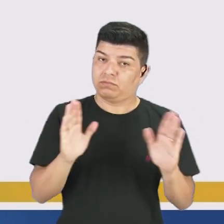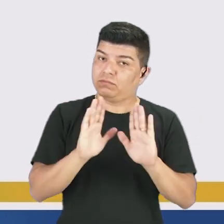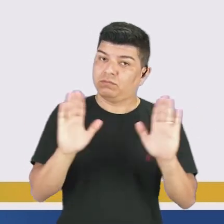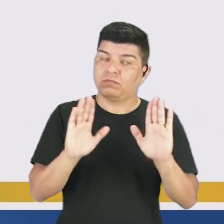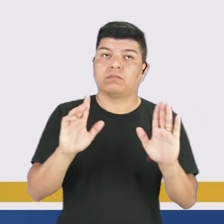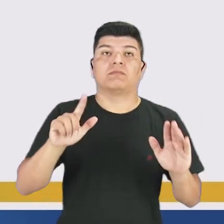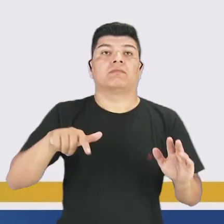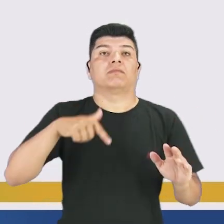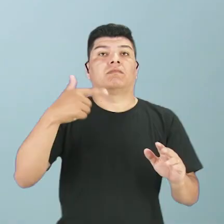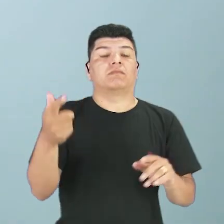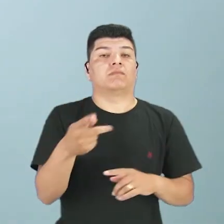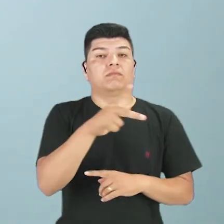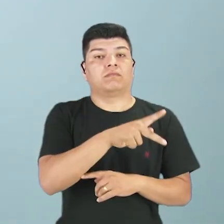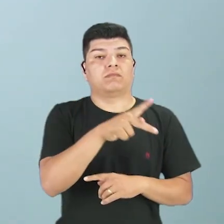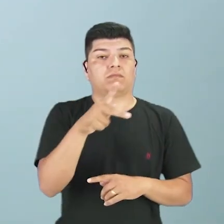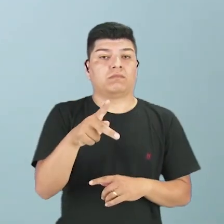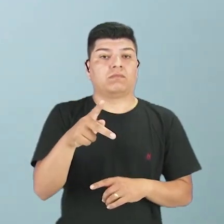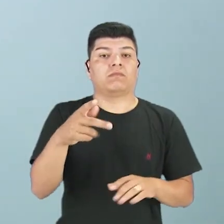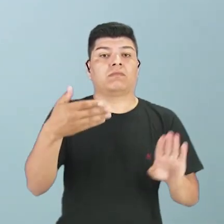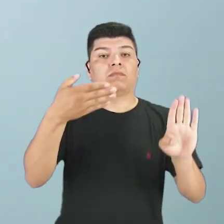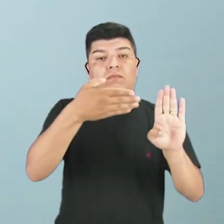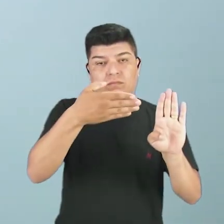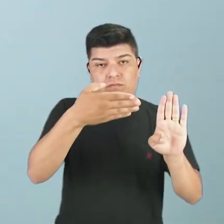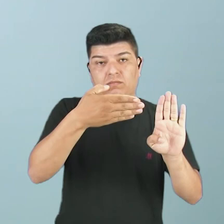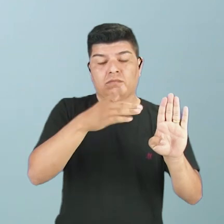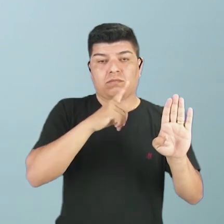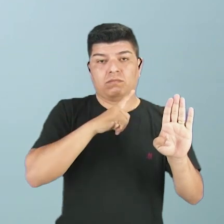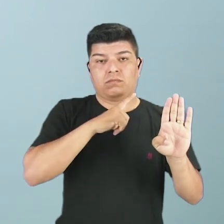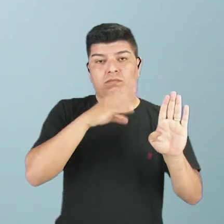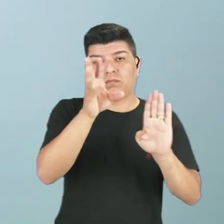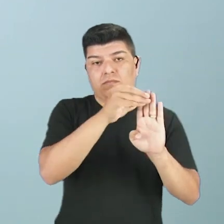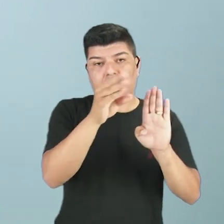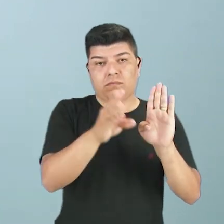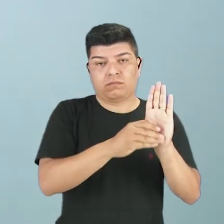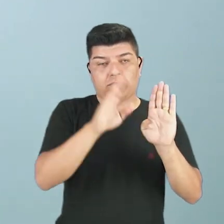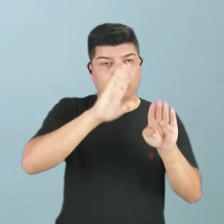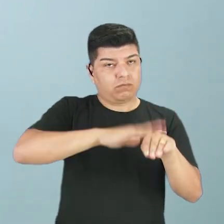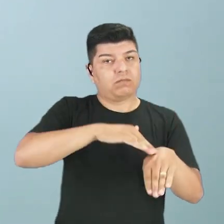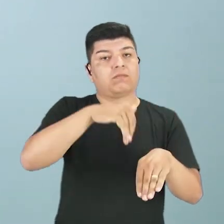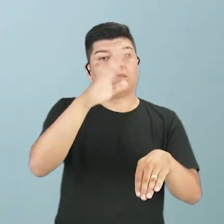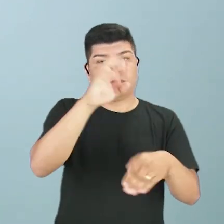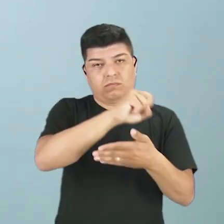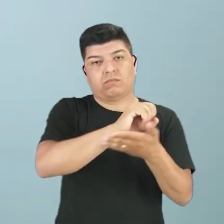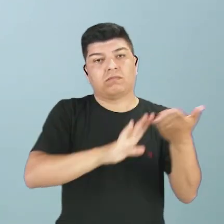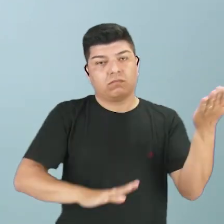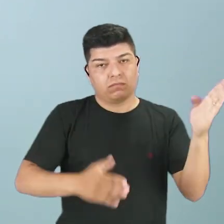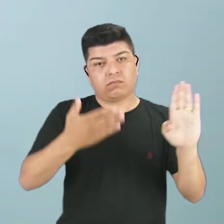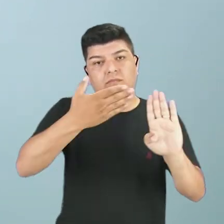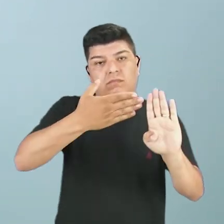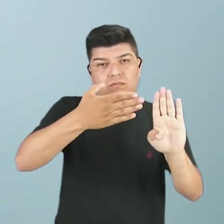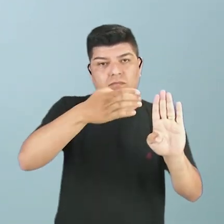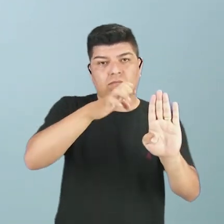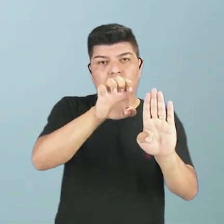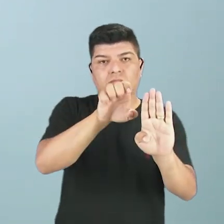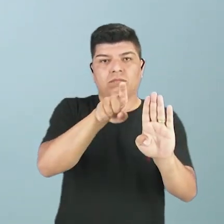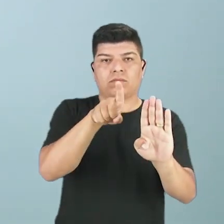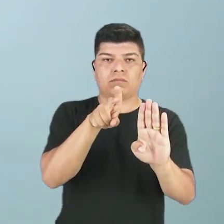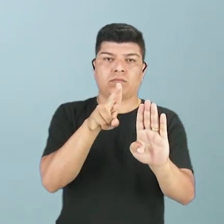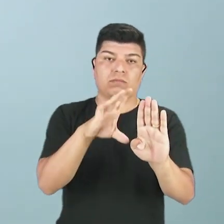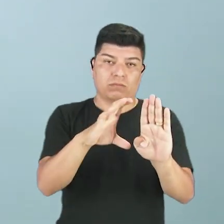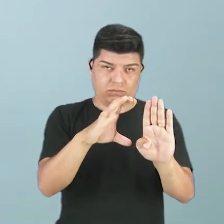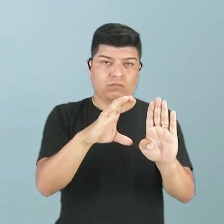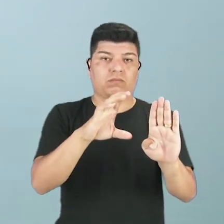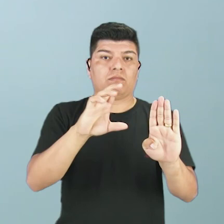você quiser, professor, acessar a plataforma para ter esse conteúdo e muito mais, os exercícios complementares, acesse a plataforma